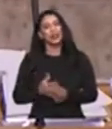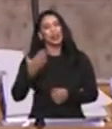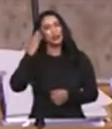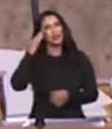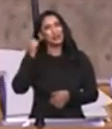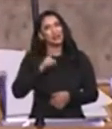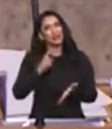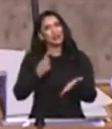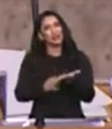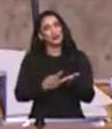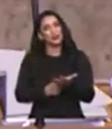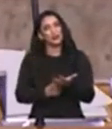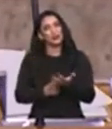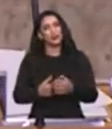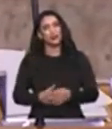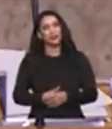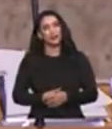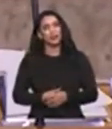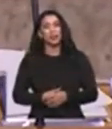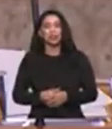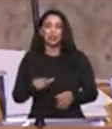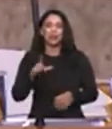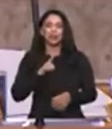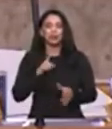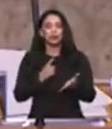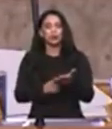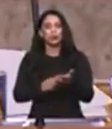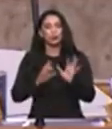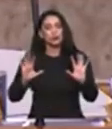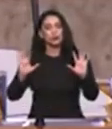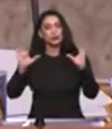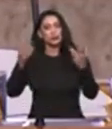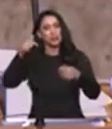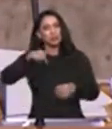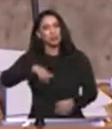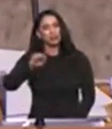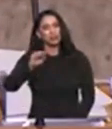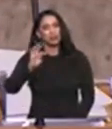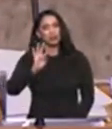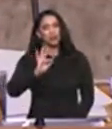18. Isso. Nós temos um compromisso, um evento aqui no Supremo Tribunal Federal, no Salão do Branco,